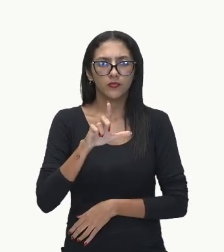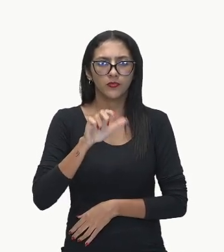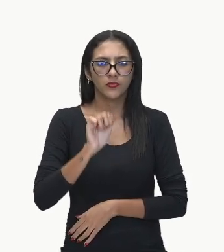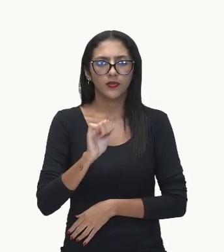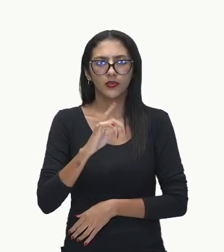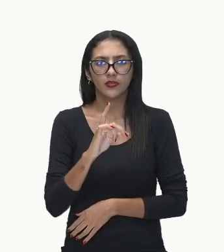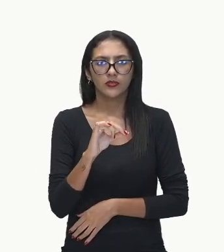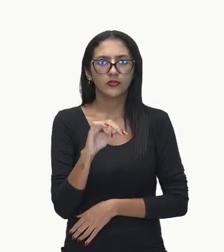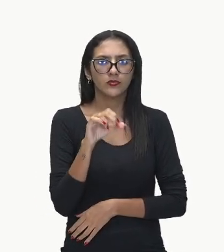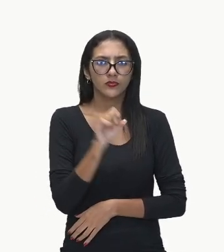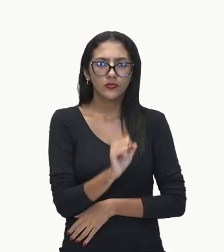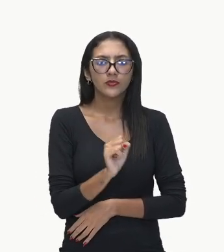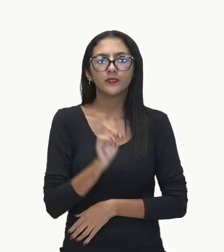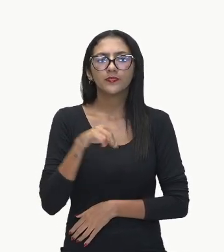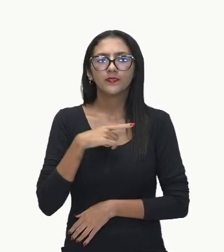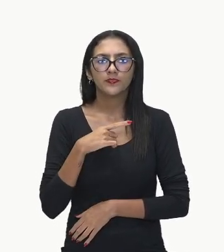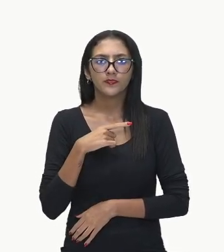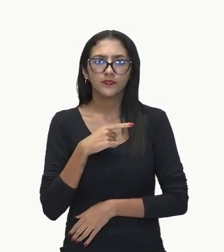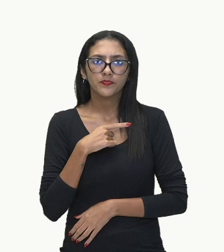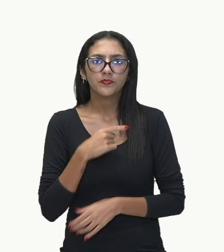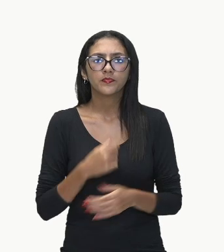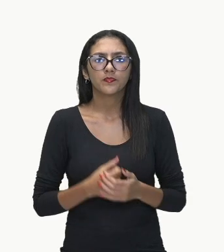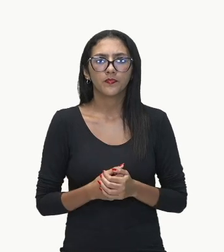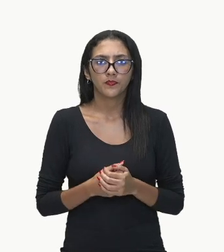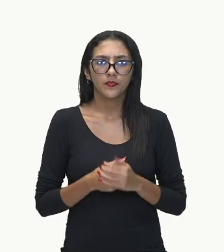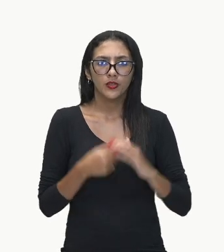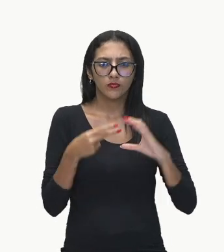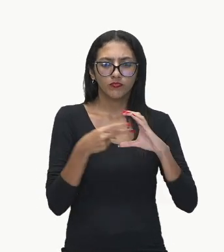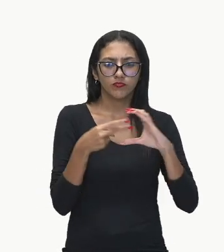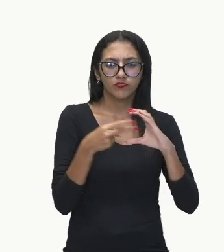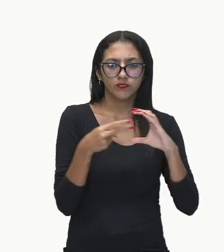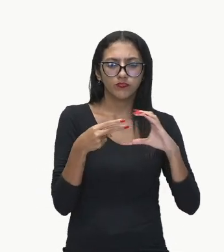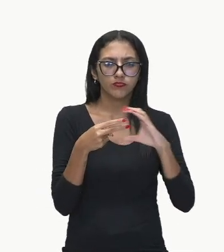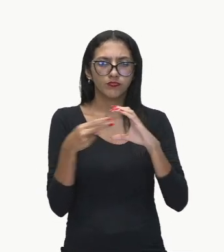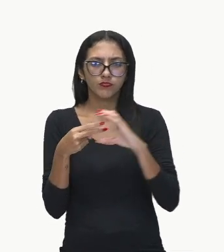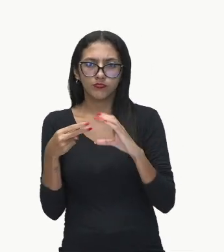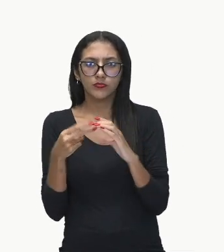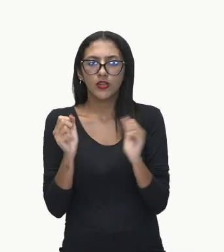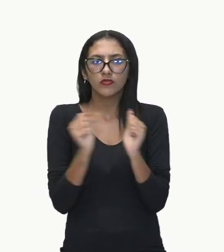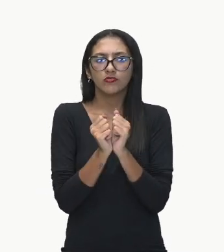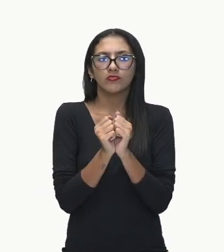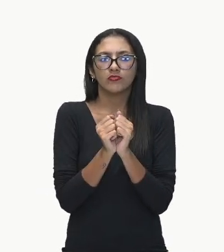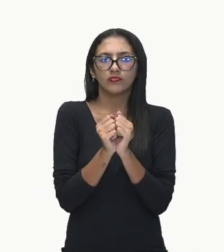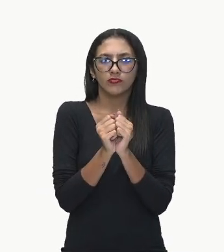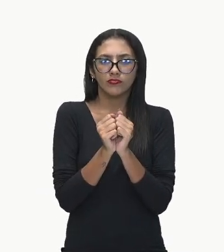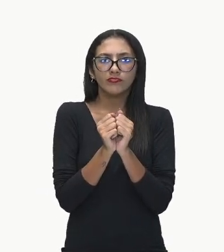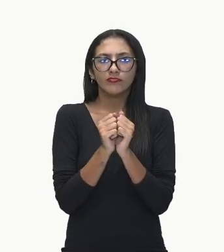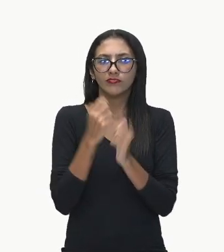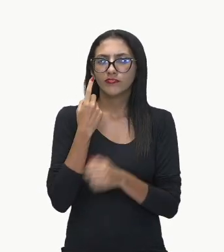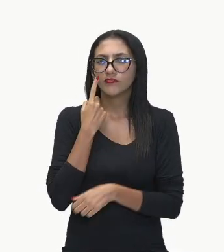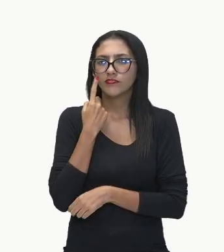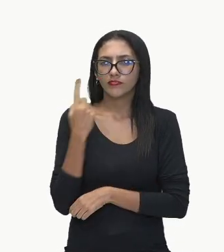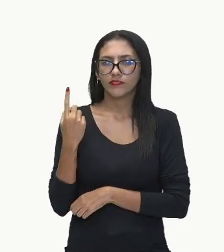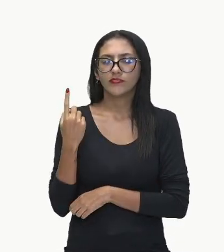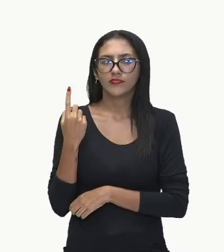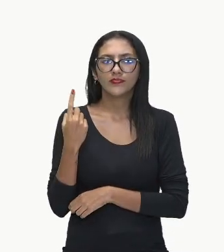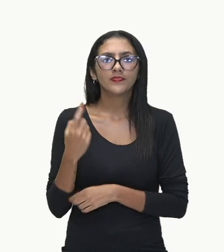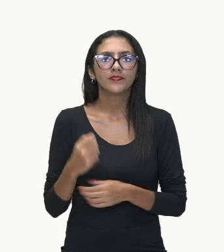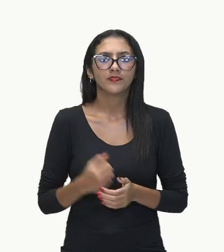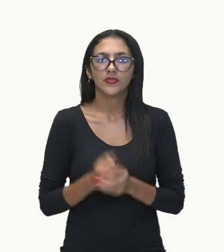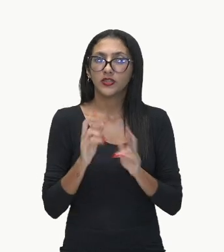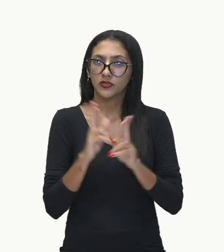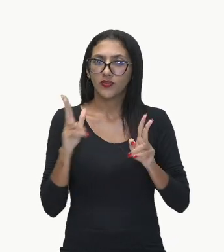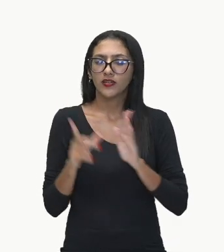acumulados? Essas 2 ligações duplas ocorrem em carbonos vizinhos. Está aqui, ó. As duplas, diferentemente da